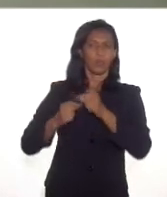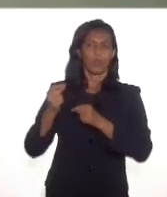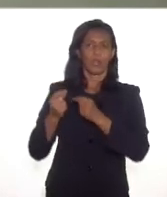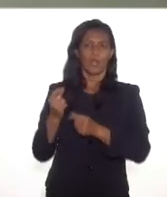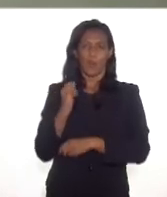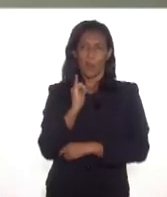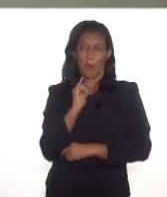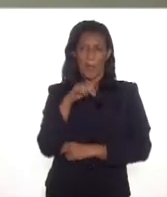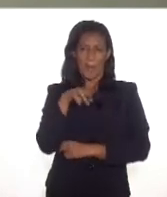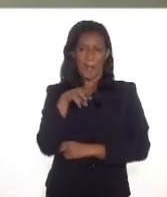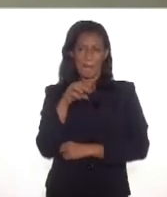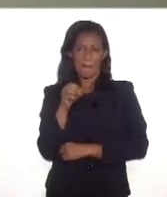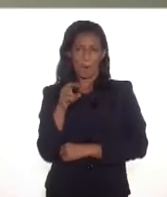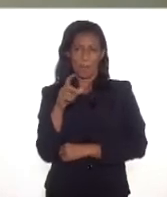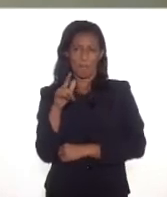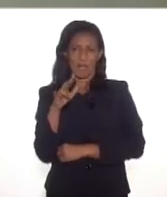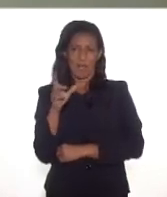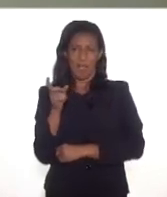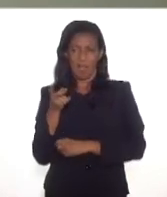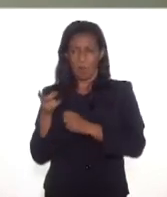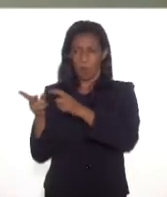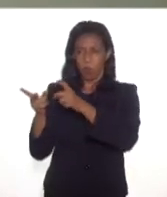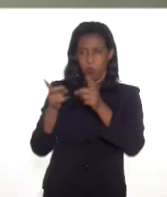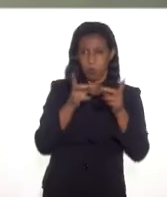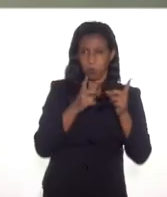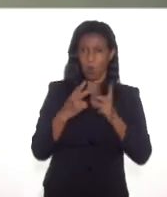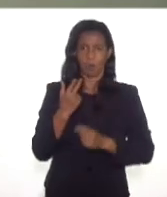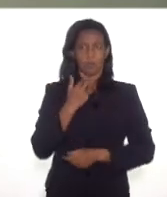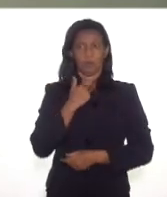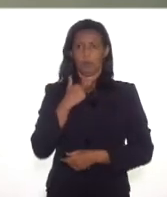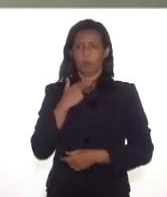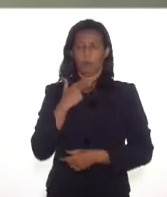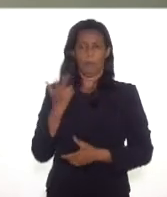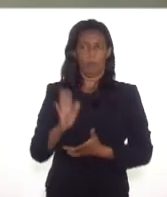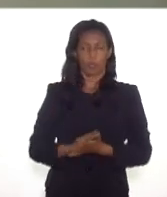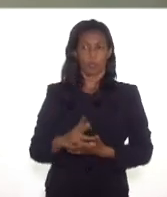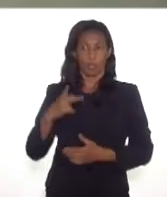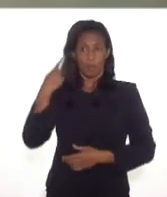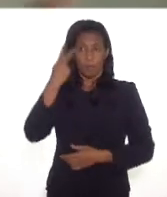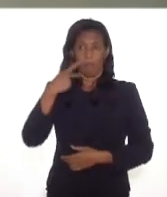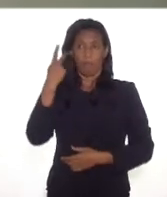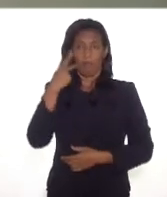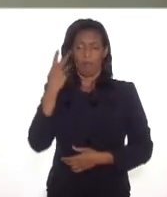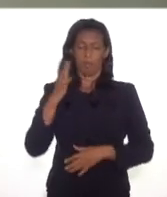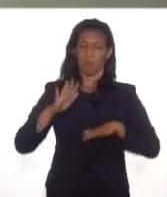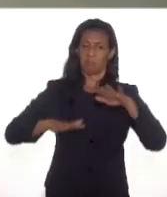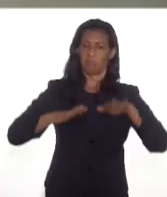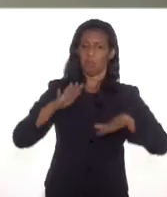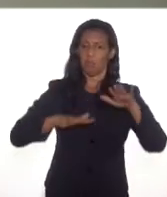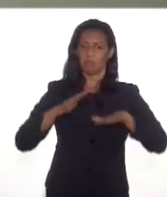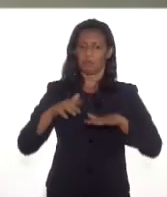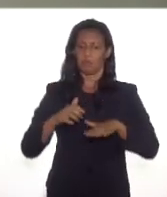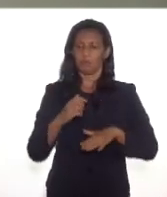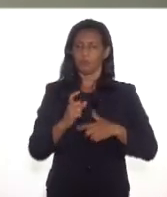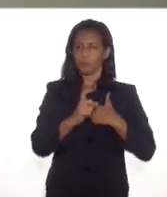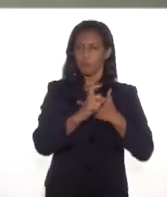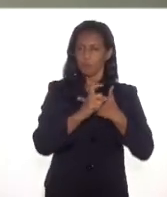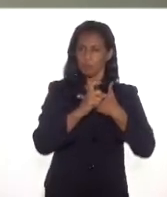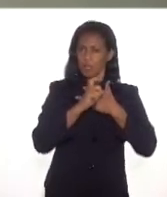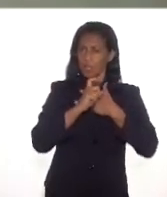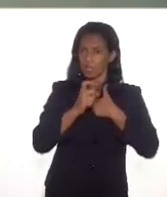imobiliária não podem prevalecer. E o parlamento, tanto o